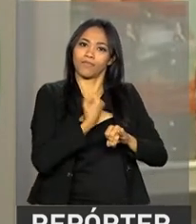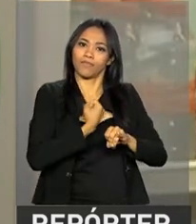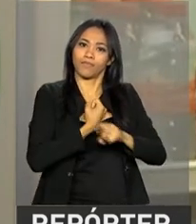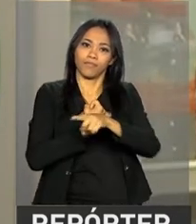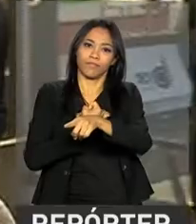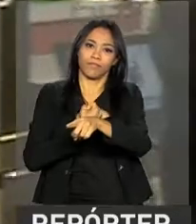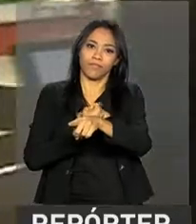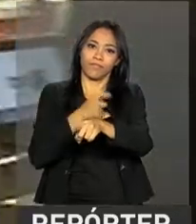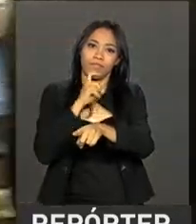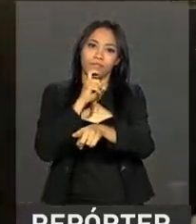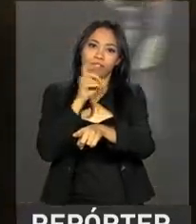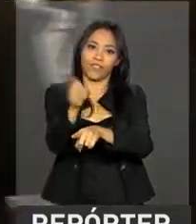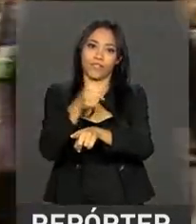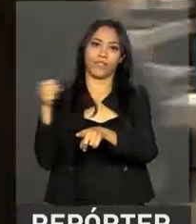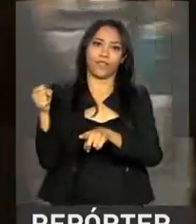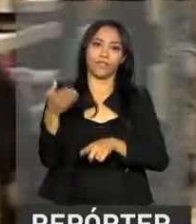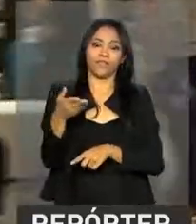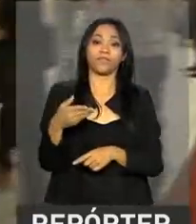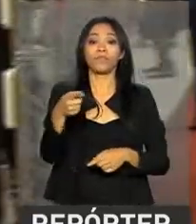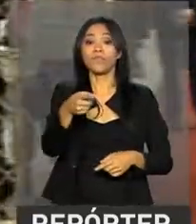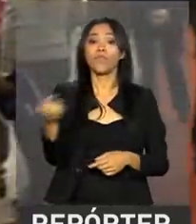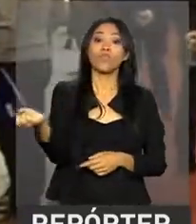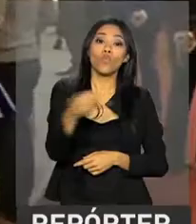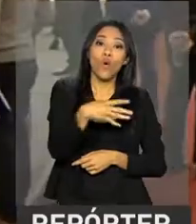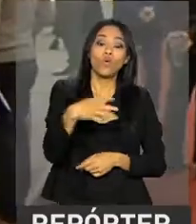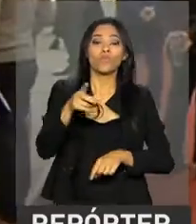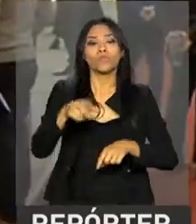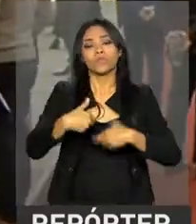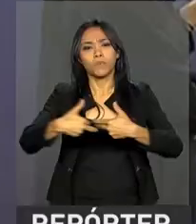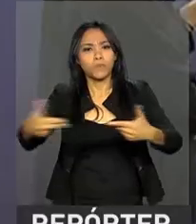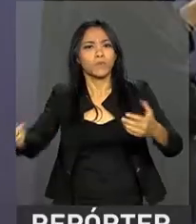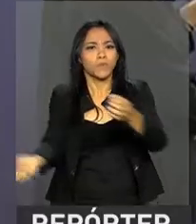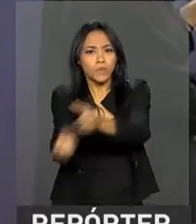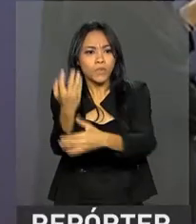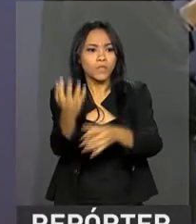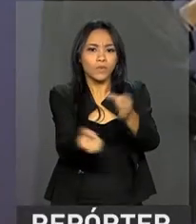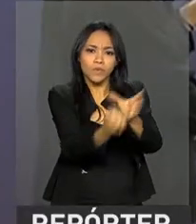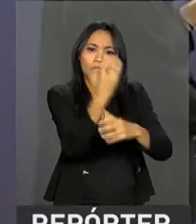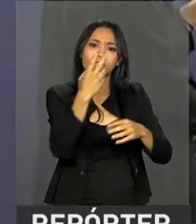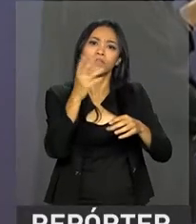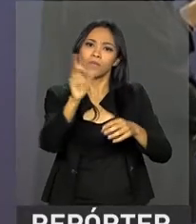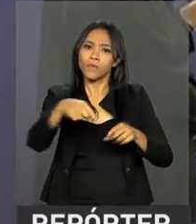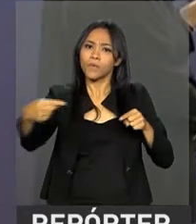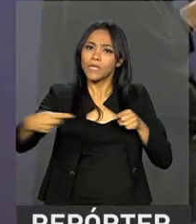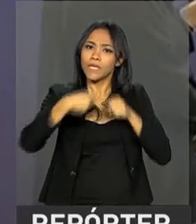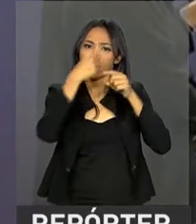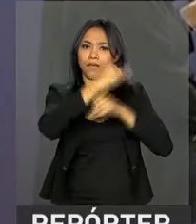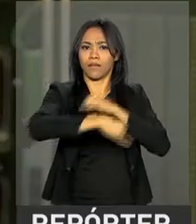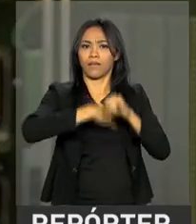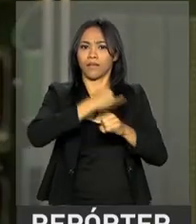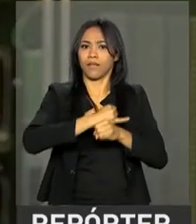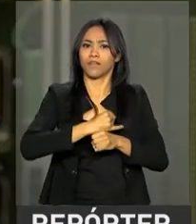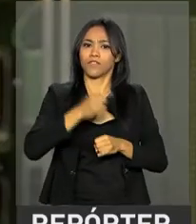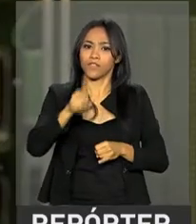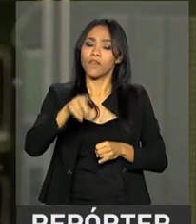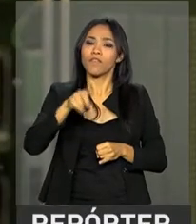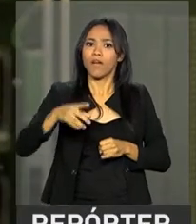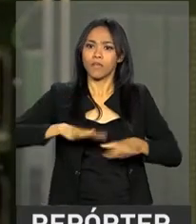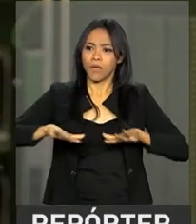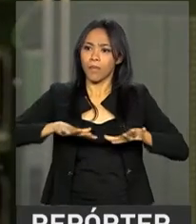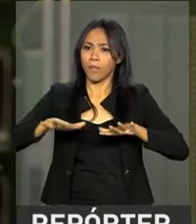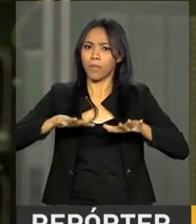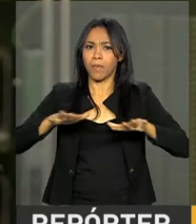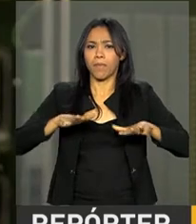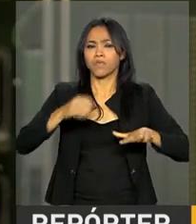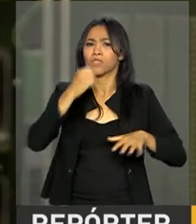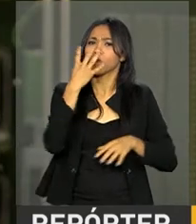estudos mostram que novos produtos e serviços que surgiram com a internet das coisas devem movimentar em todo o mundo de 4 a